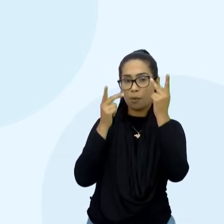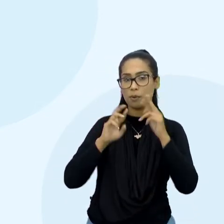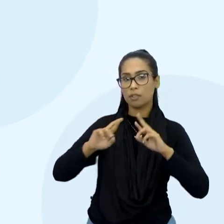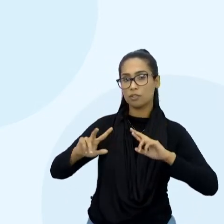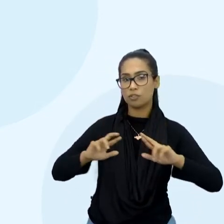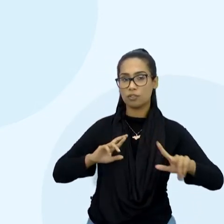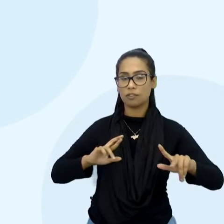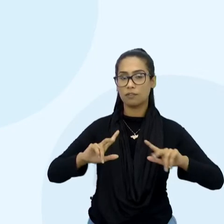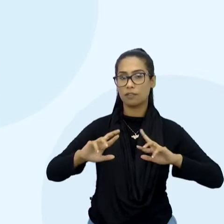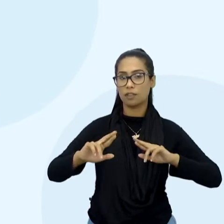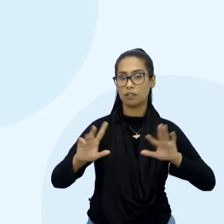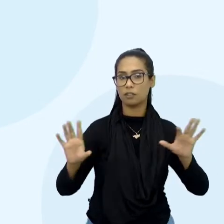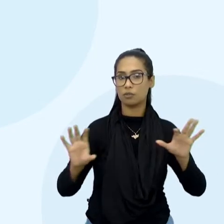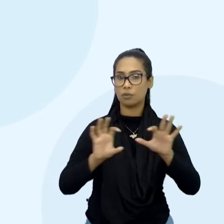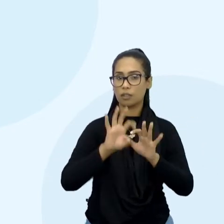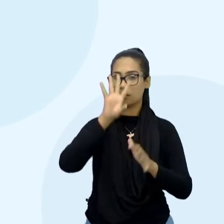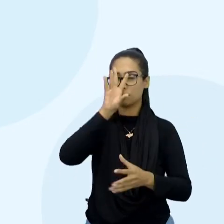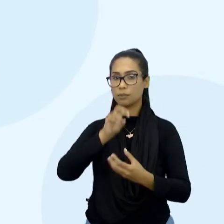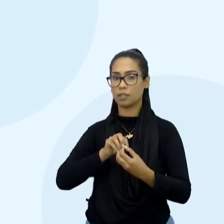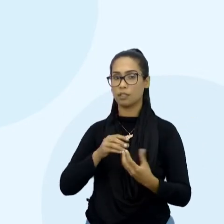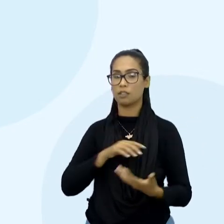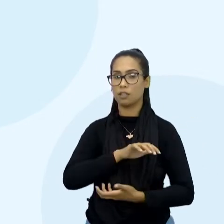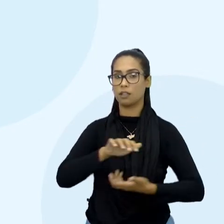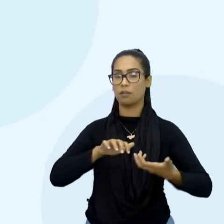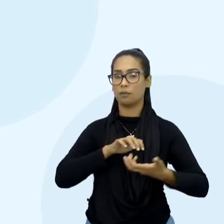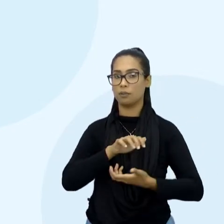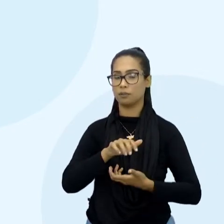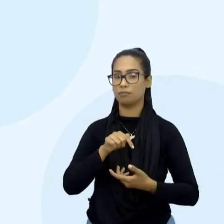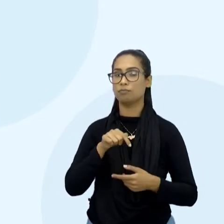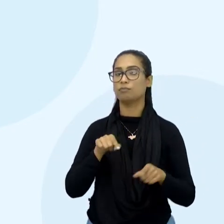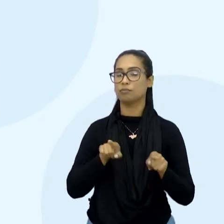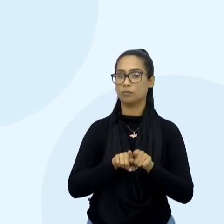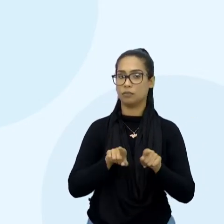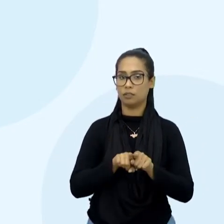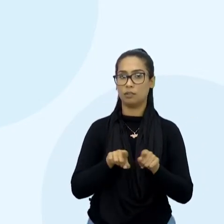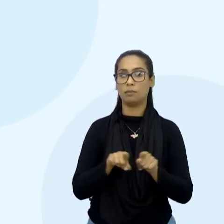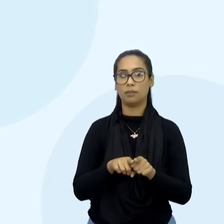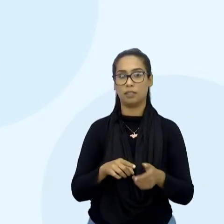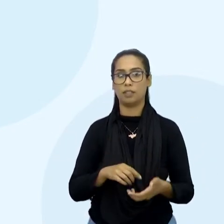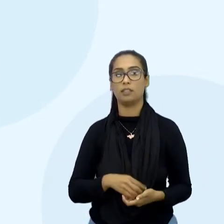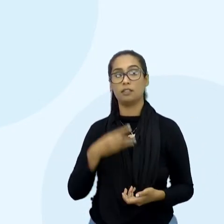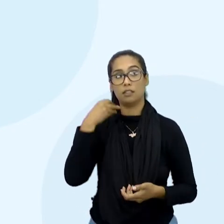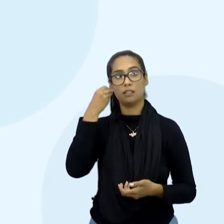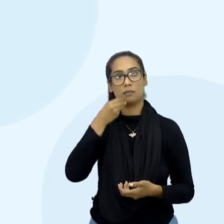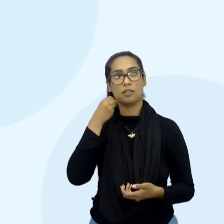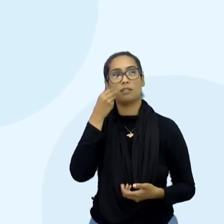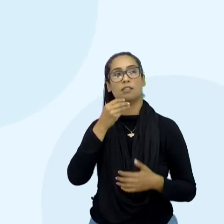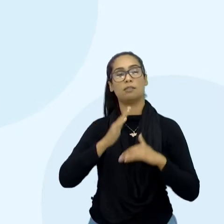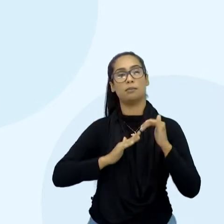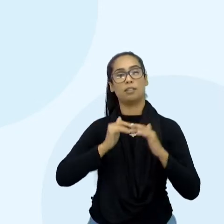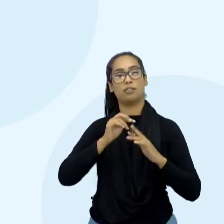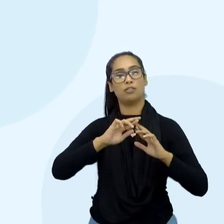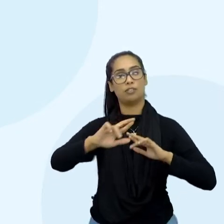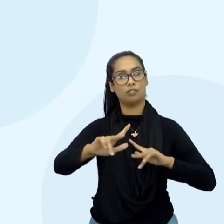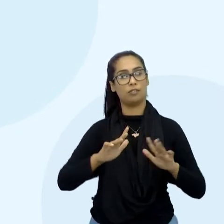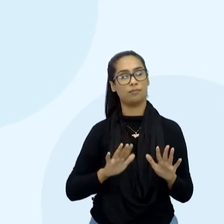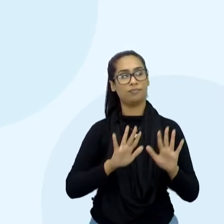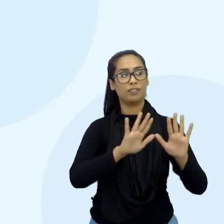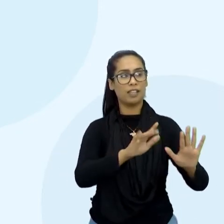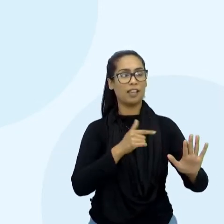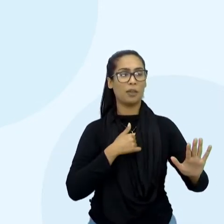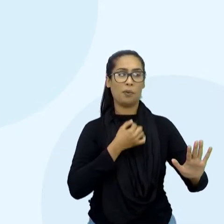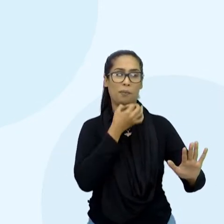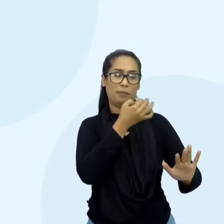podem entender, compreender revolução a partir das suas especificidades, né? Posso então, dar um pitaco aqui? Como